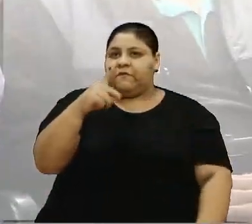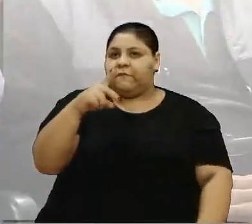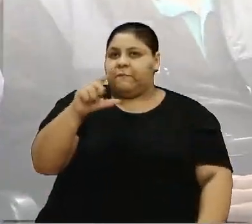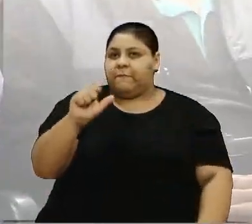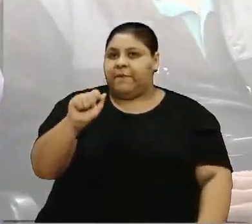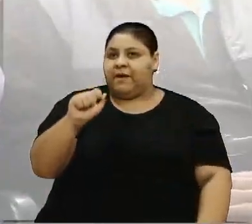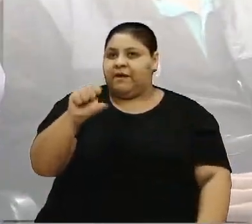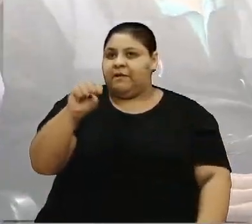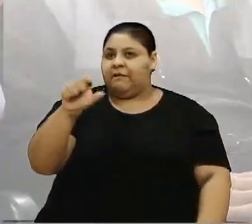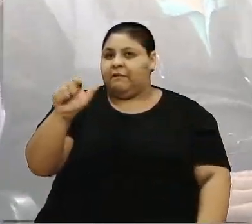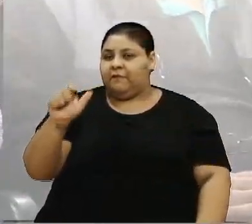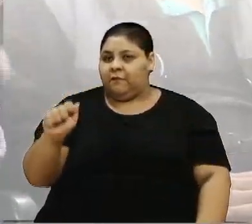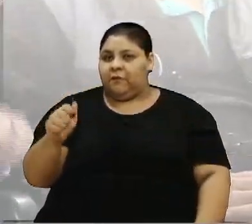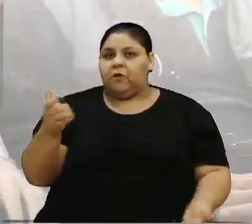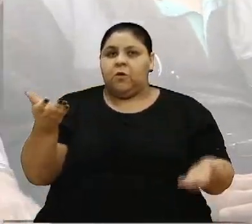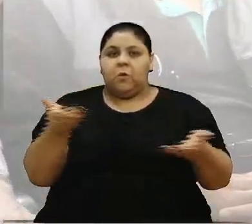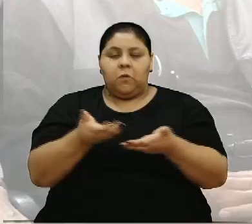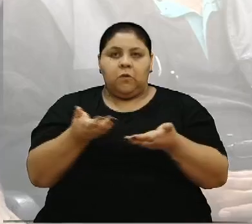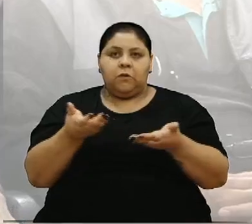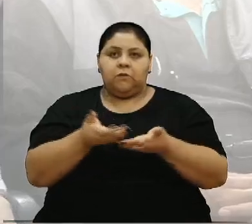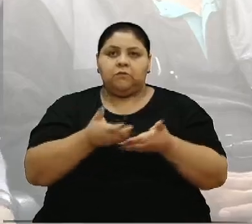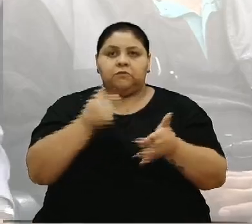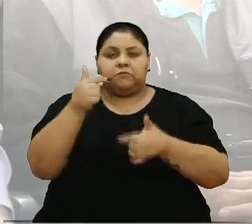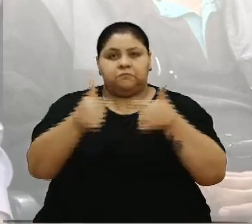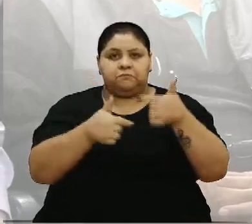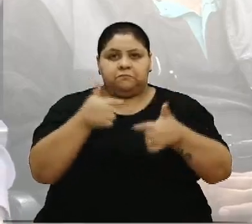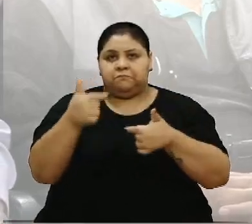Ecopasa, que está fazendo um trabalho